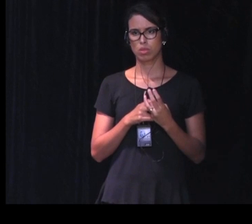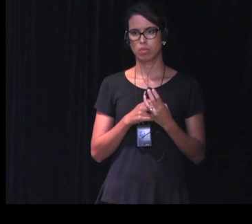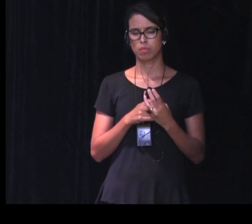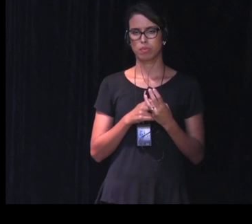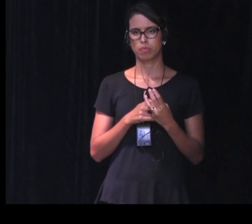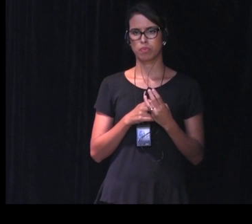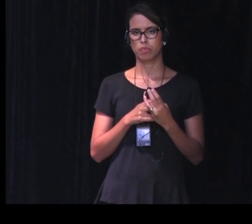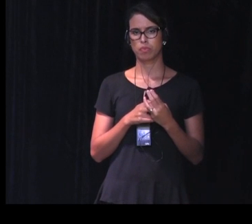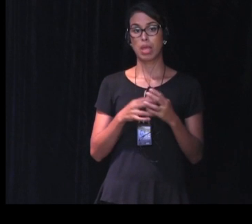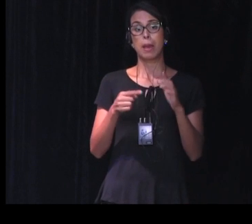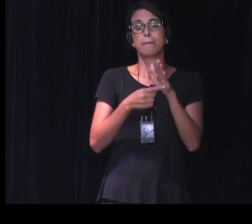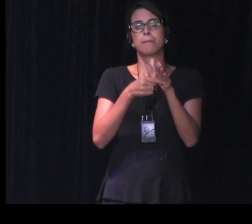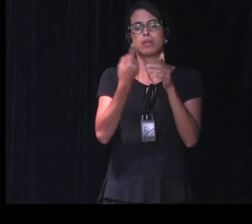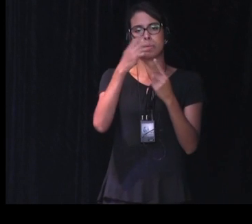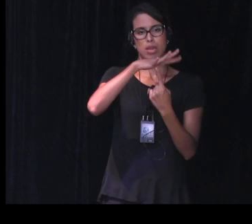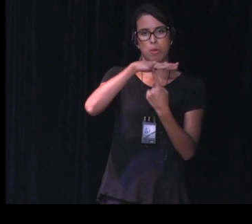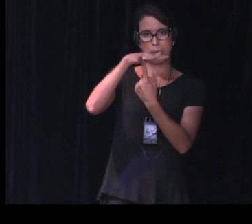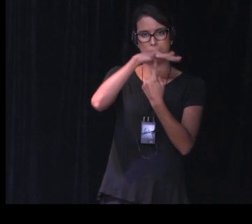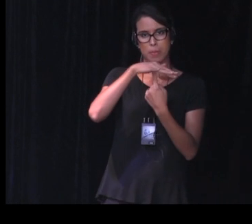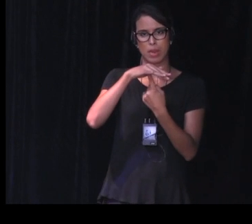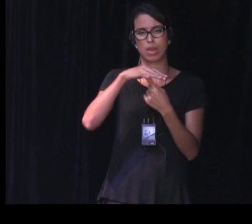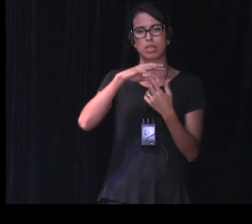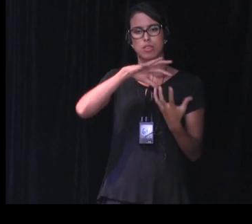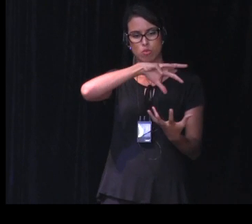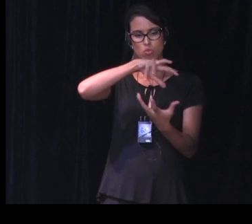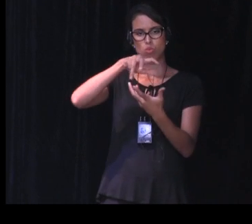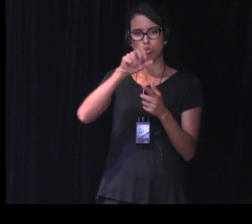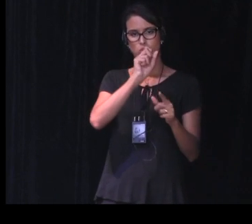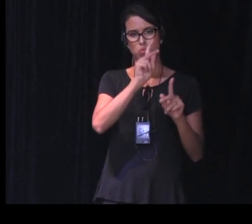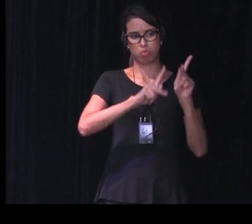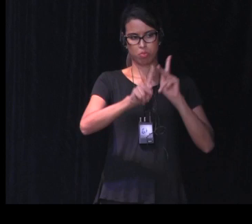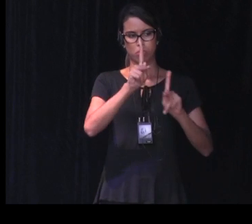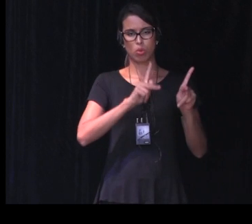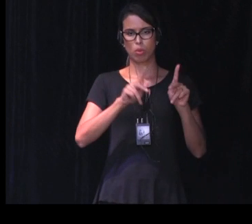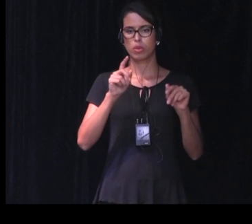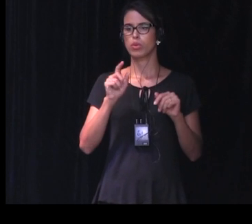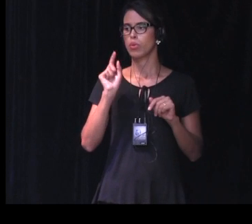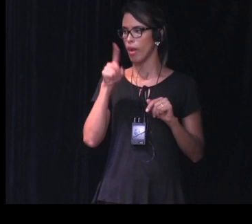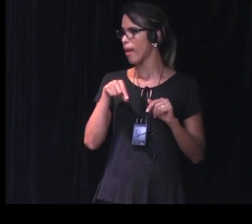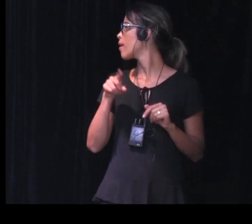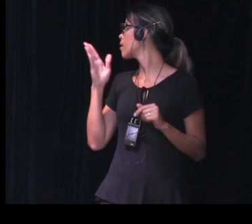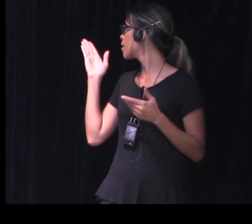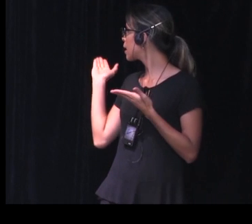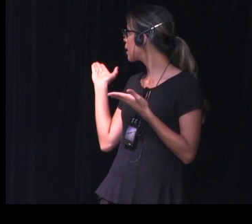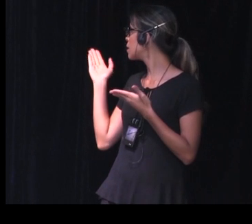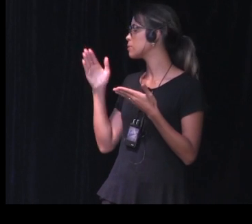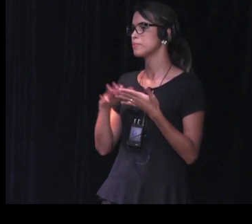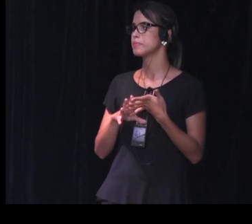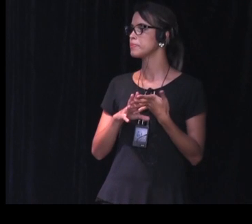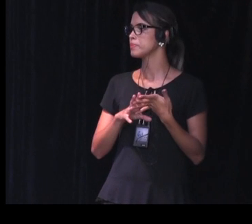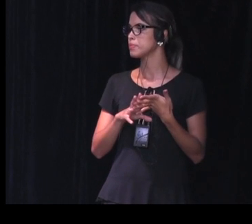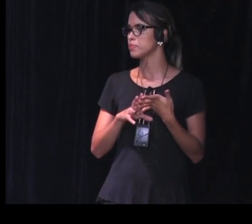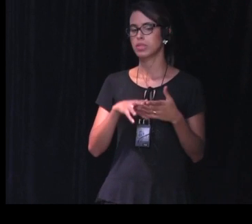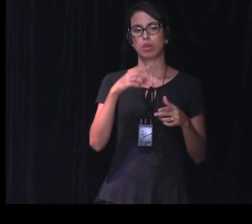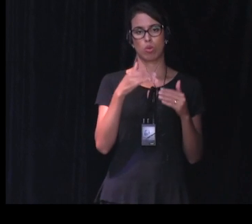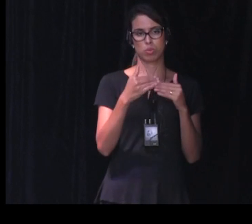como podemos ainda ver na televisão. O primeiro parque público no mundo é este, Price Head,